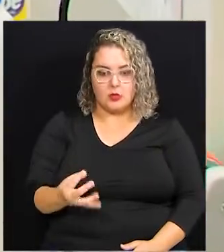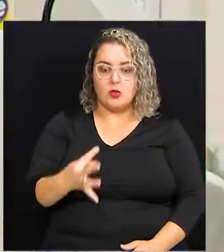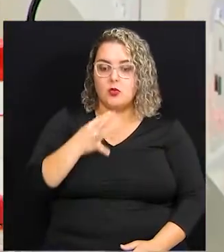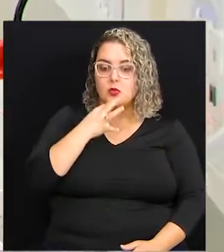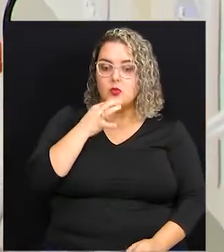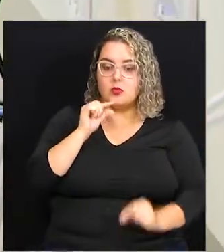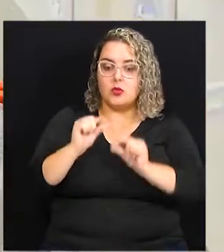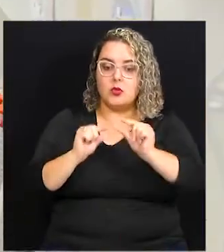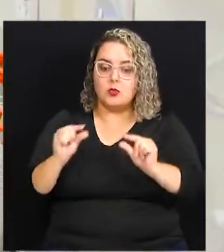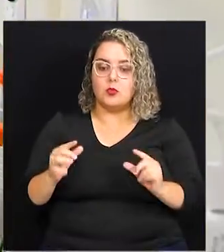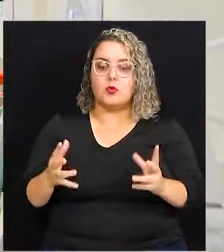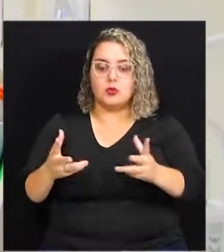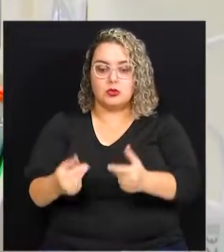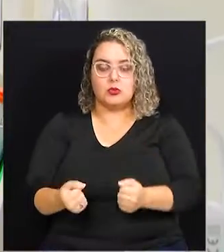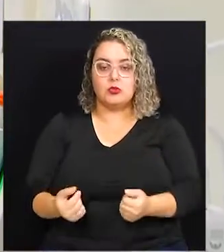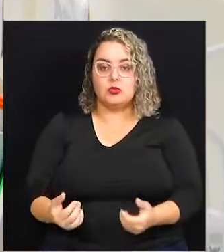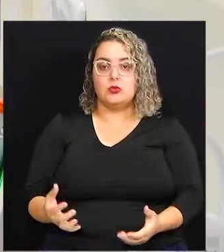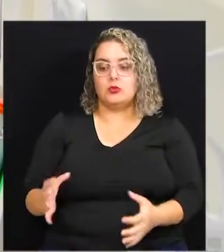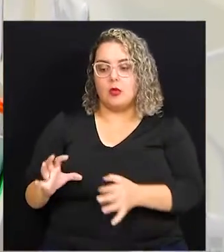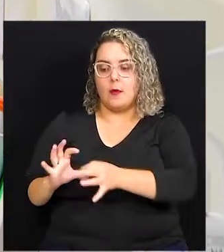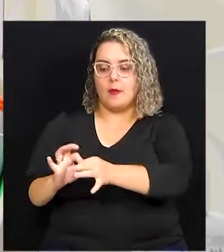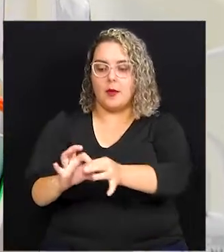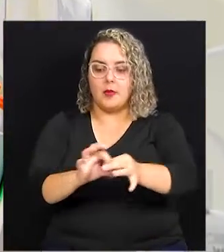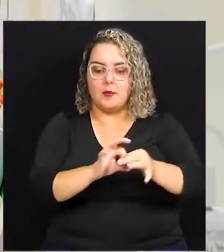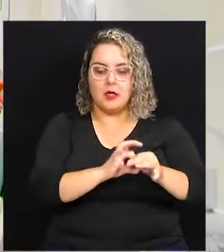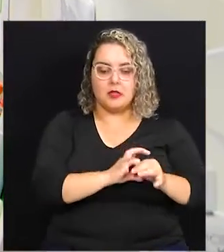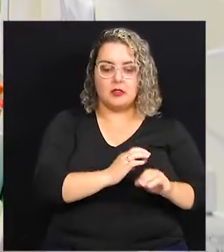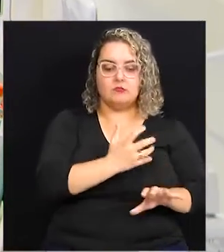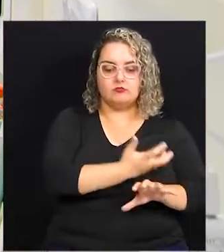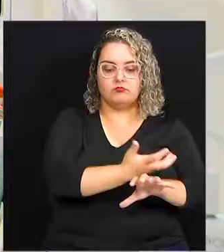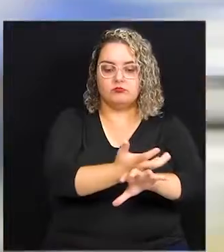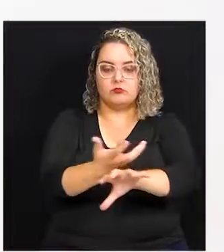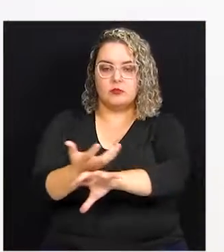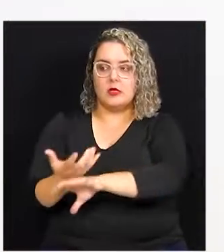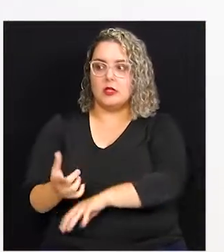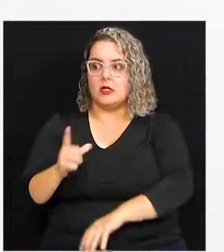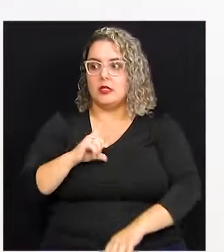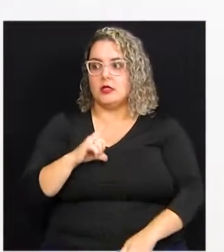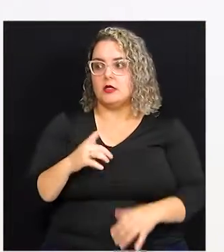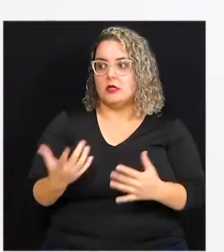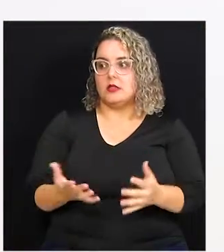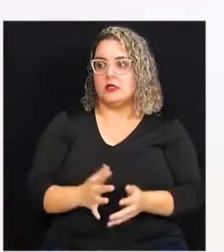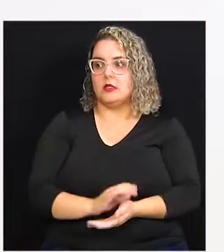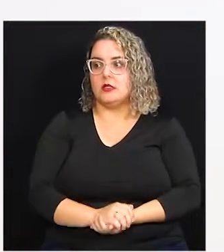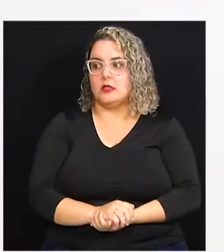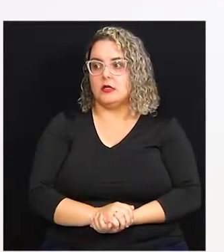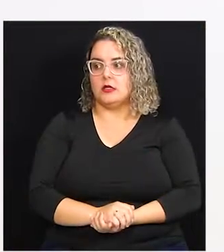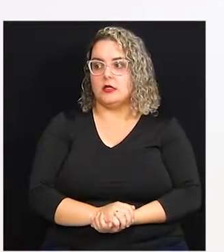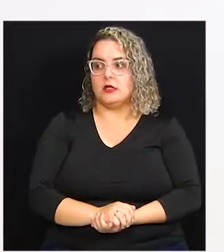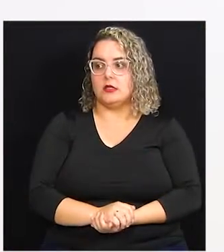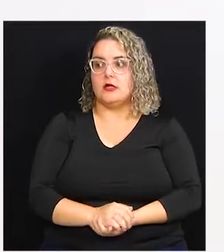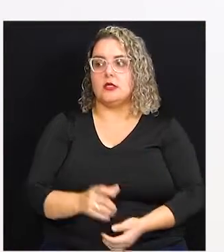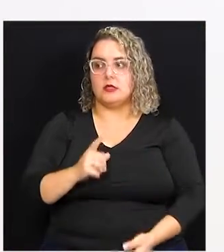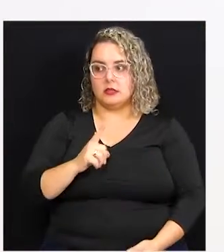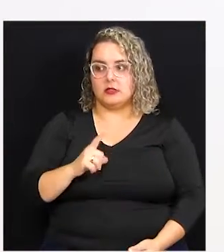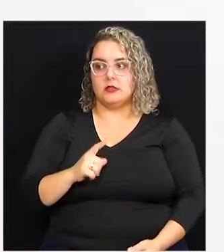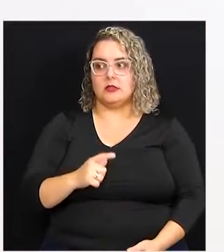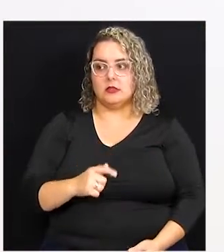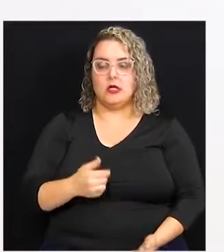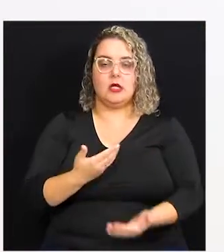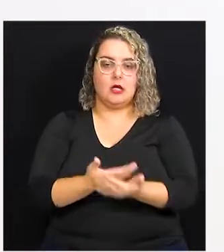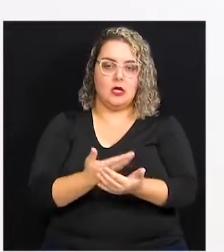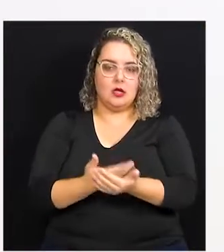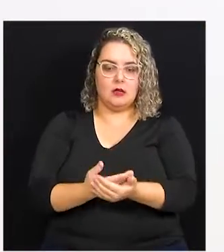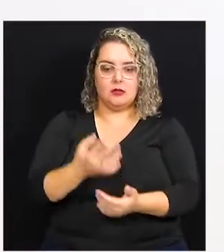acaba conhecendo um pouco de tudo e toda a intersecção, a multidisciplinaridade que a gente consegue ter. Então, a gente sempre tem